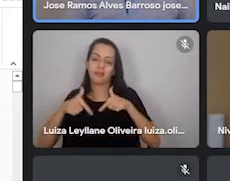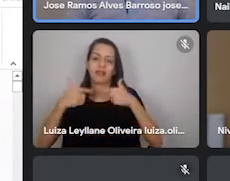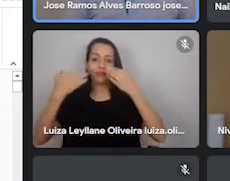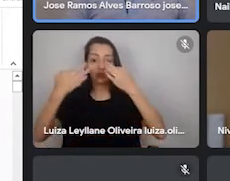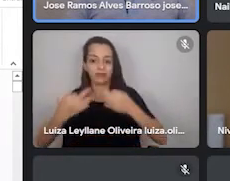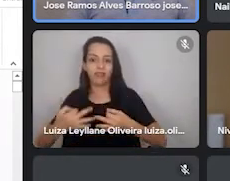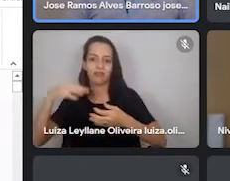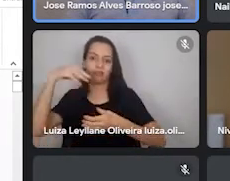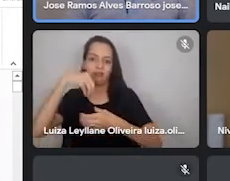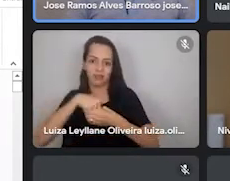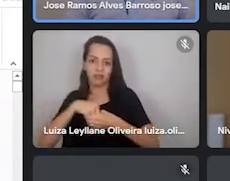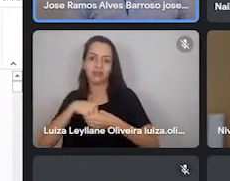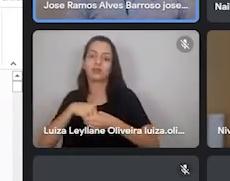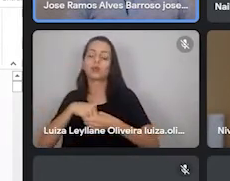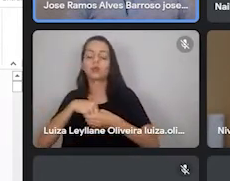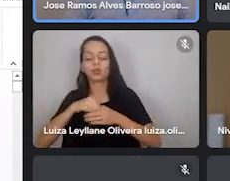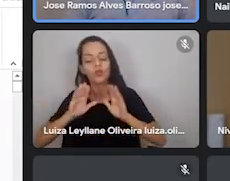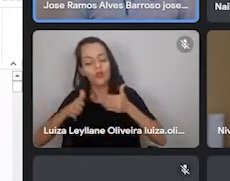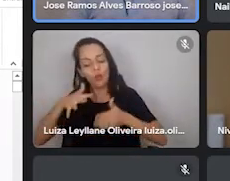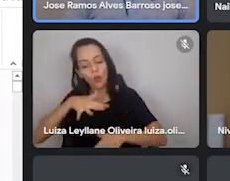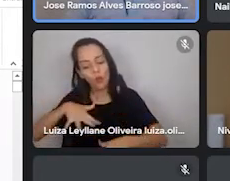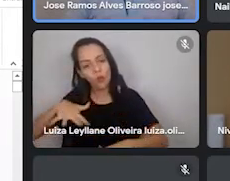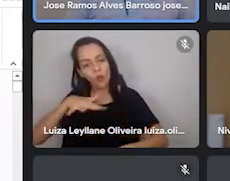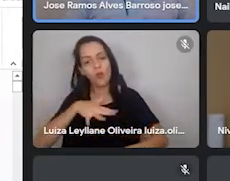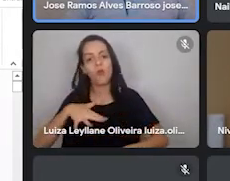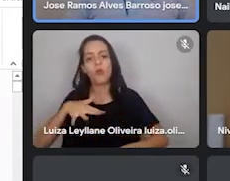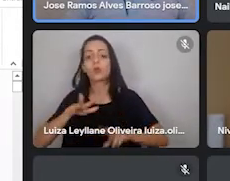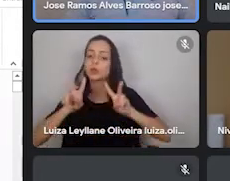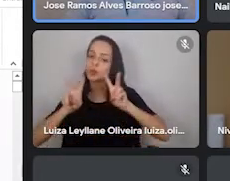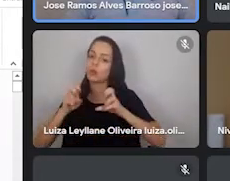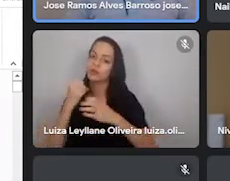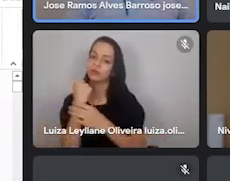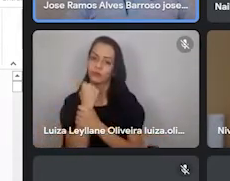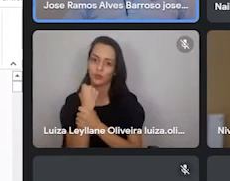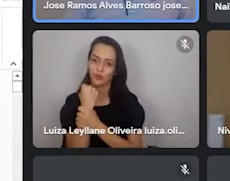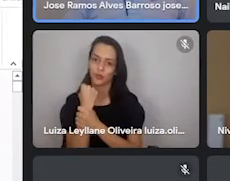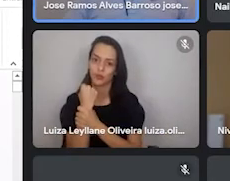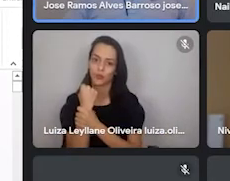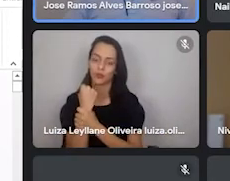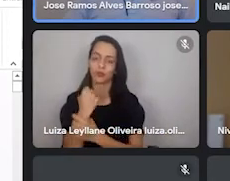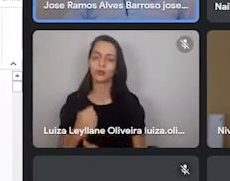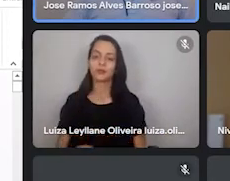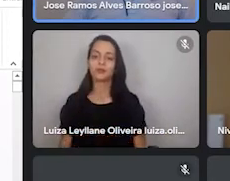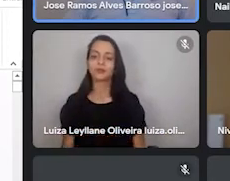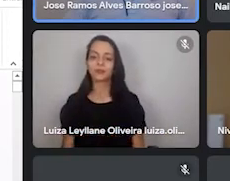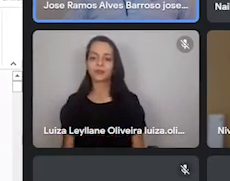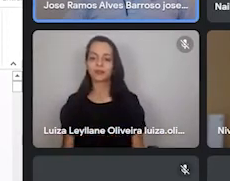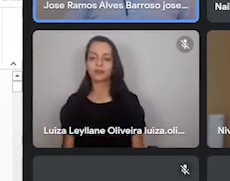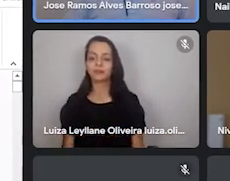melhor referente à segurança.